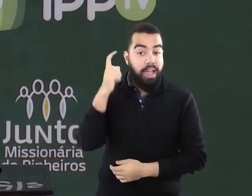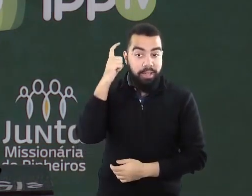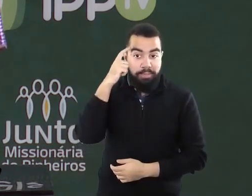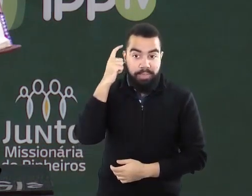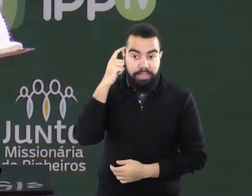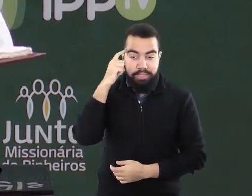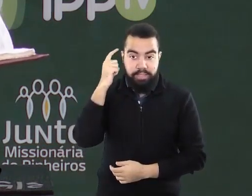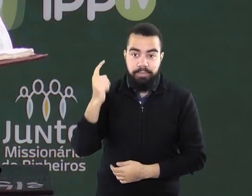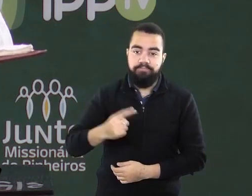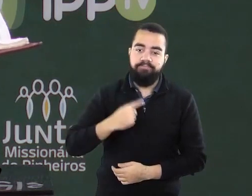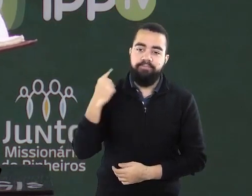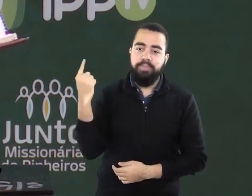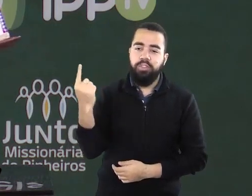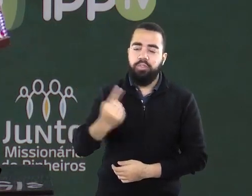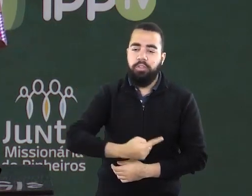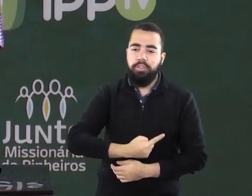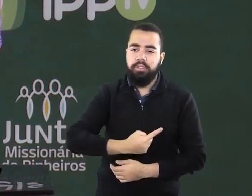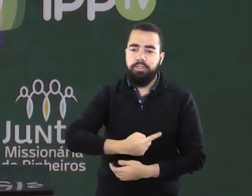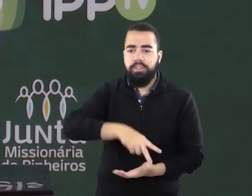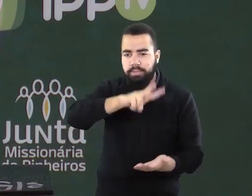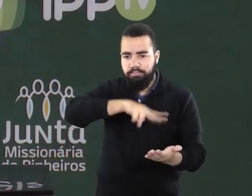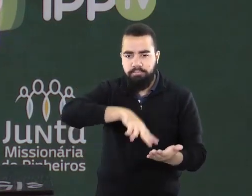Nós vamos entrar no túnel do tempo,